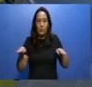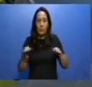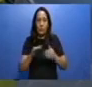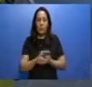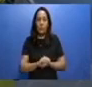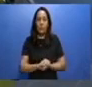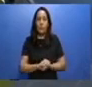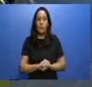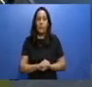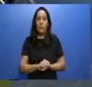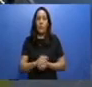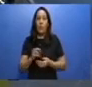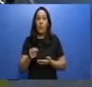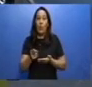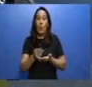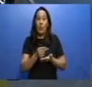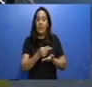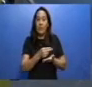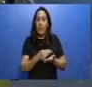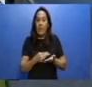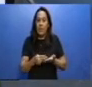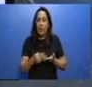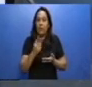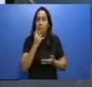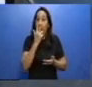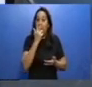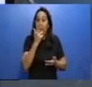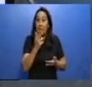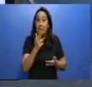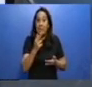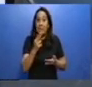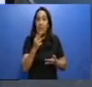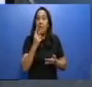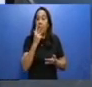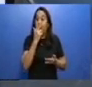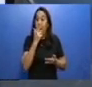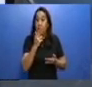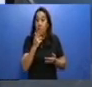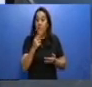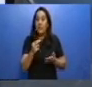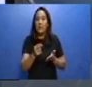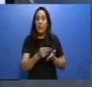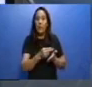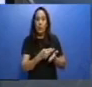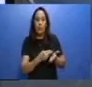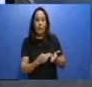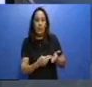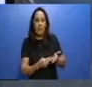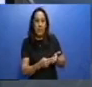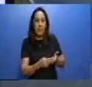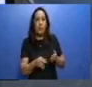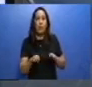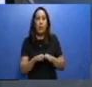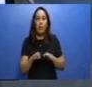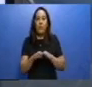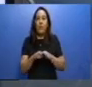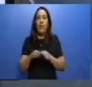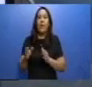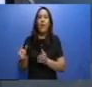ver? Qual figura, olha só, a professora vai por pertinho. Qual figura, uma face